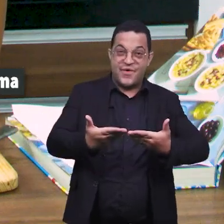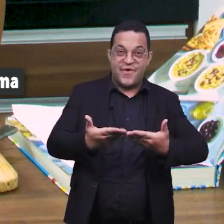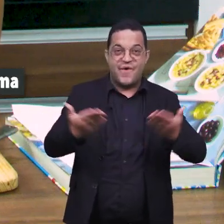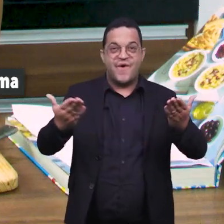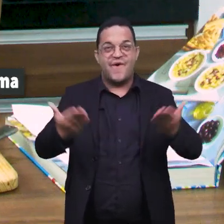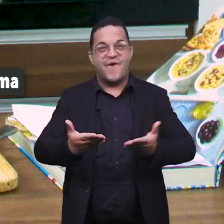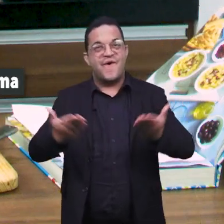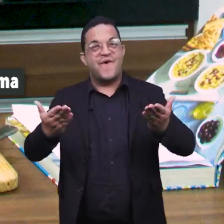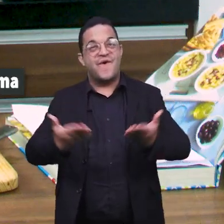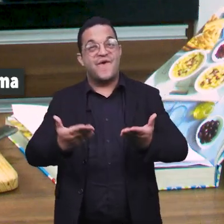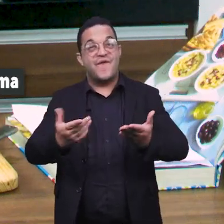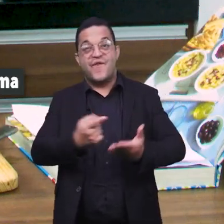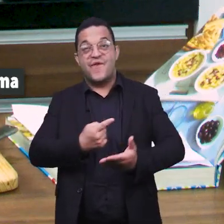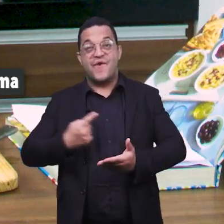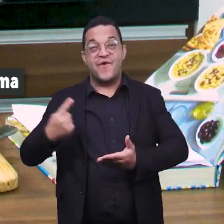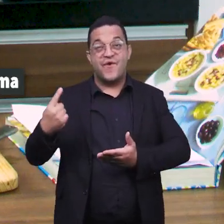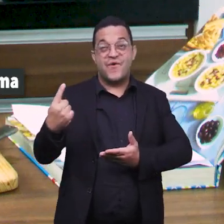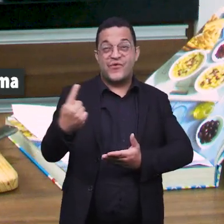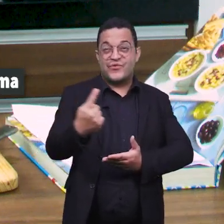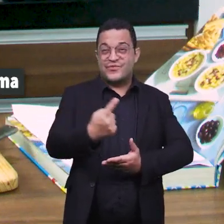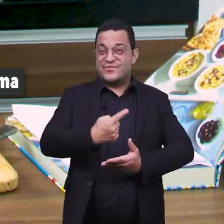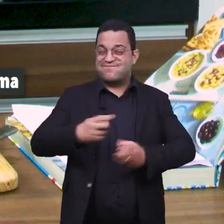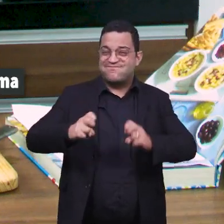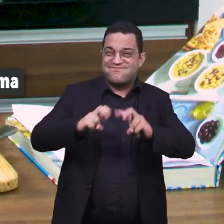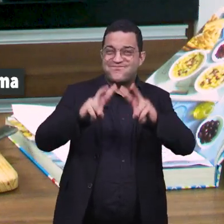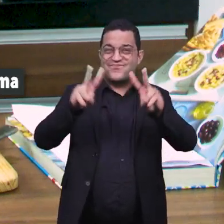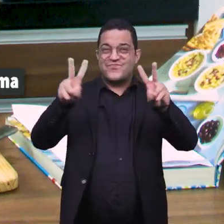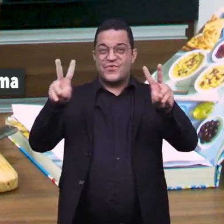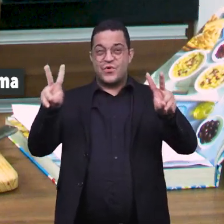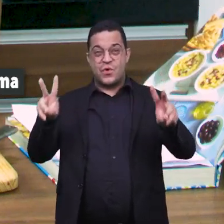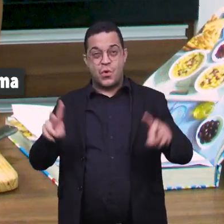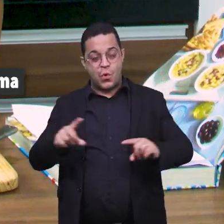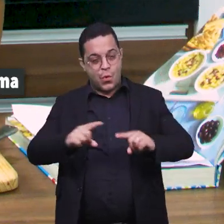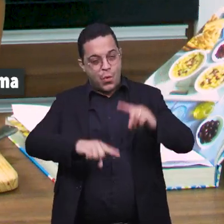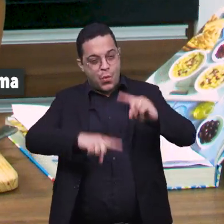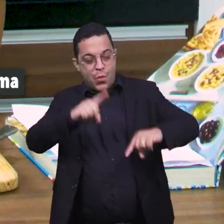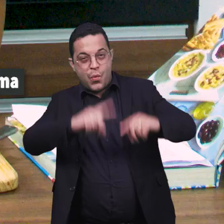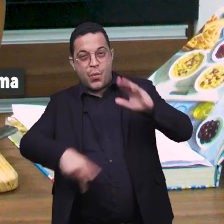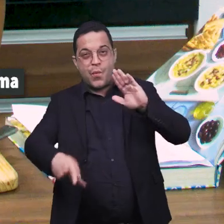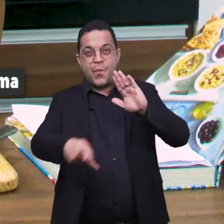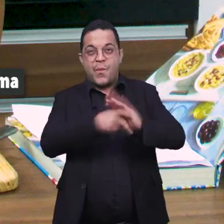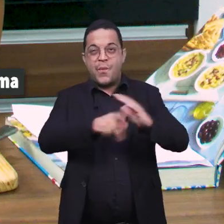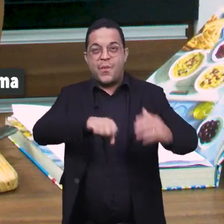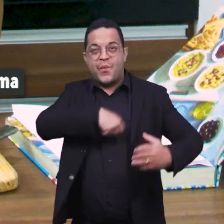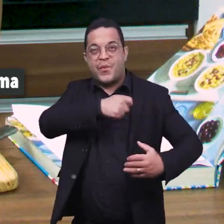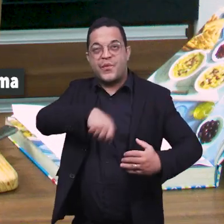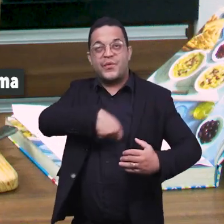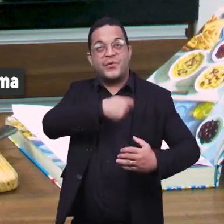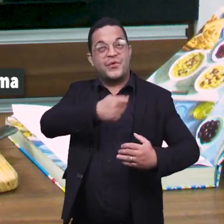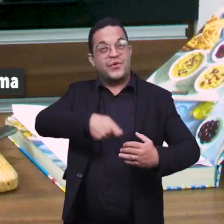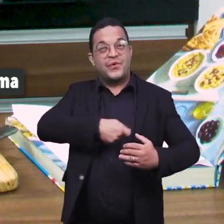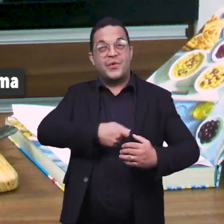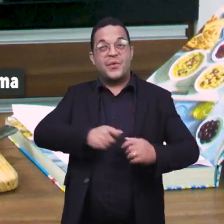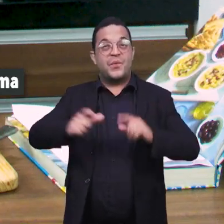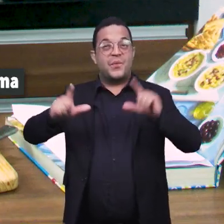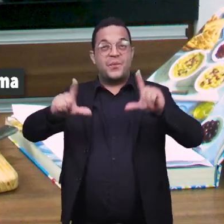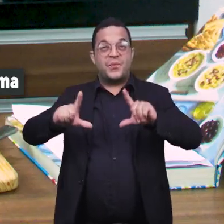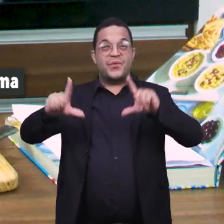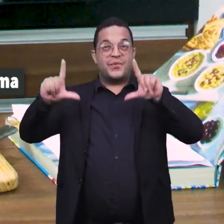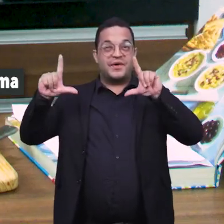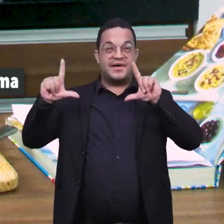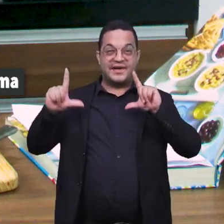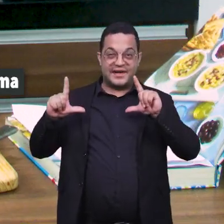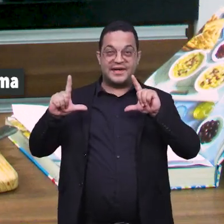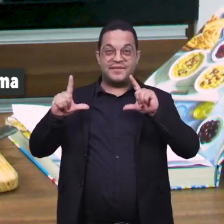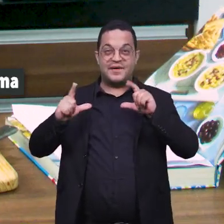Hoje, nós iremos trabalhar com o tema utensílios. Você está no programa Sabor e Graça. Sejam